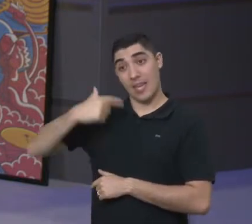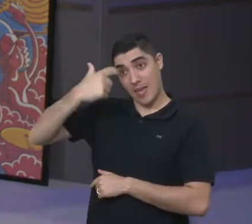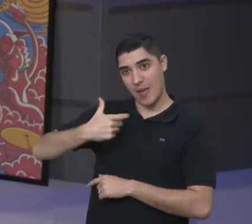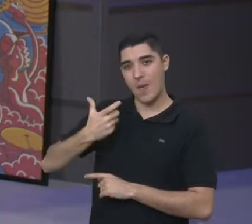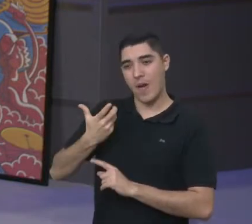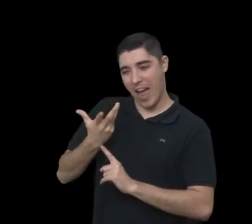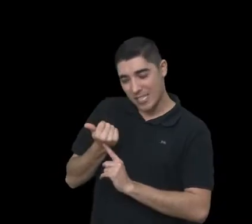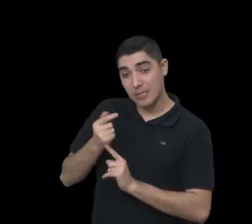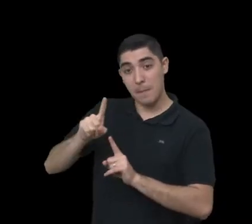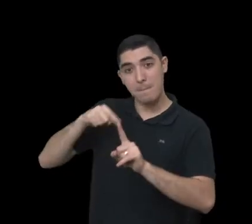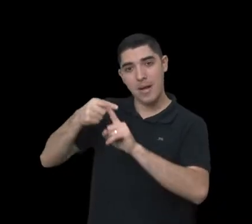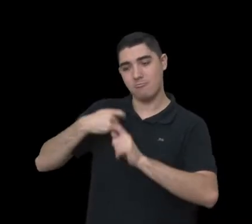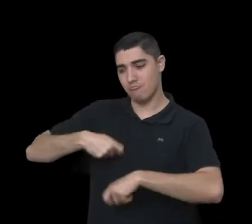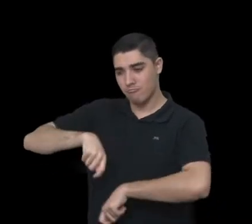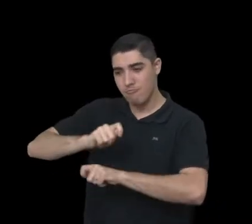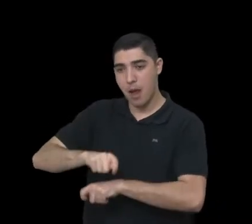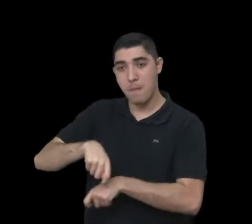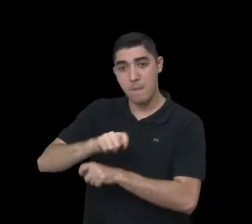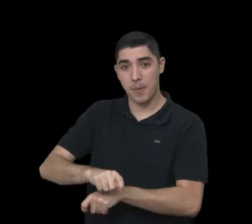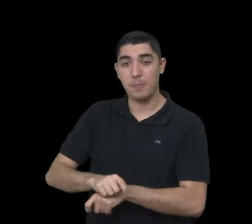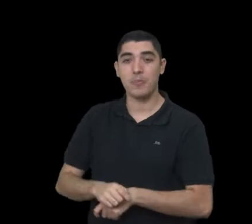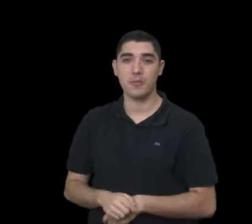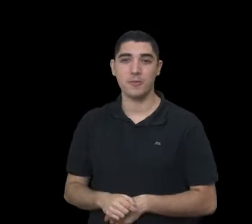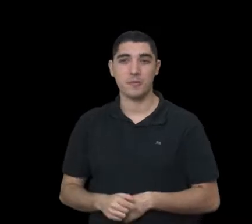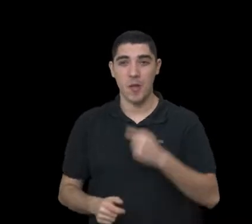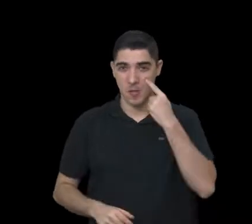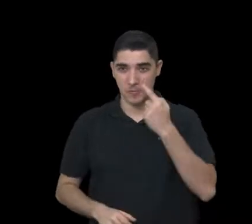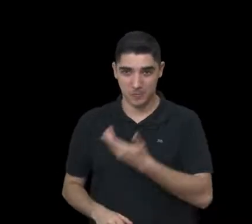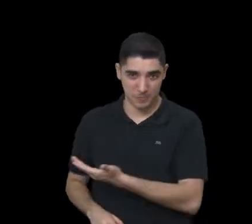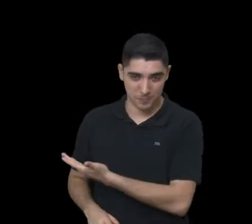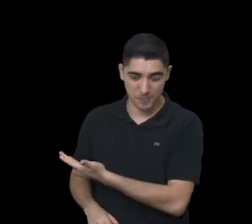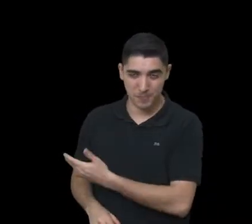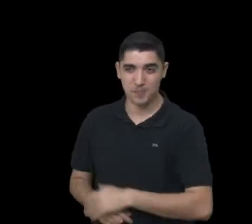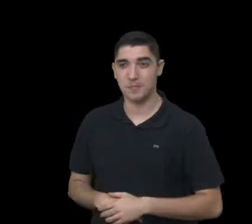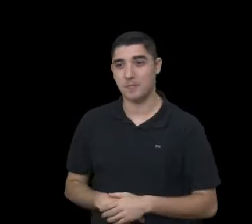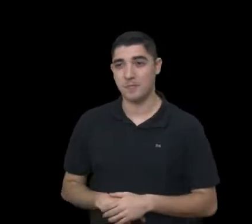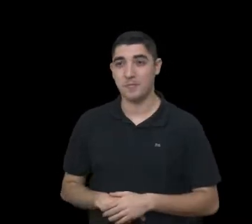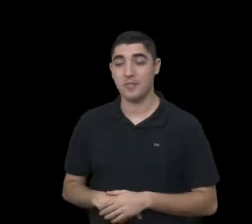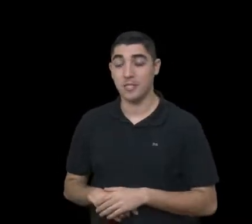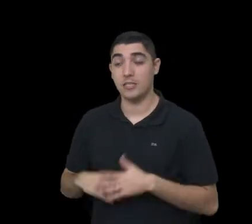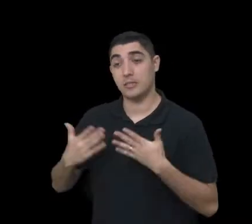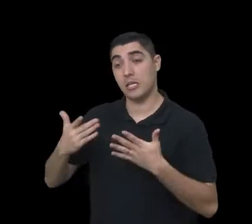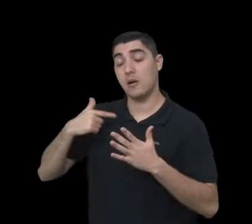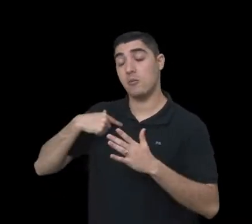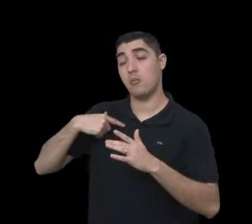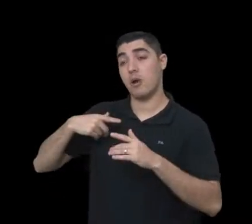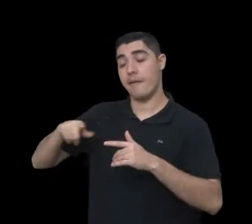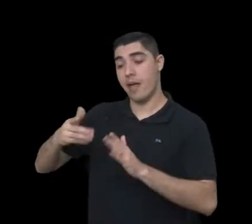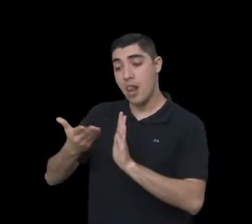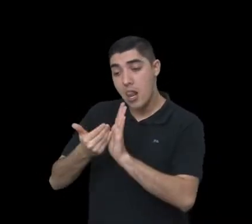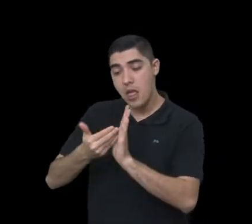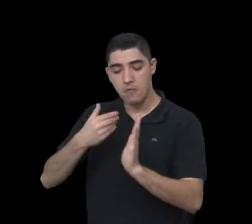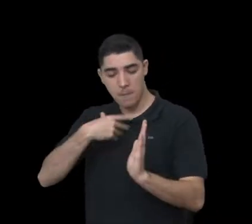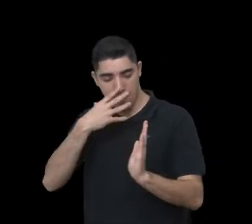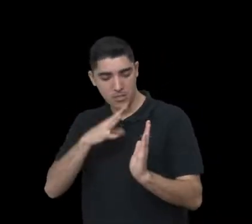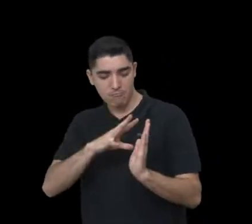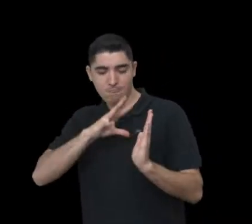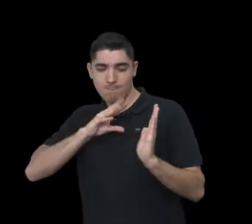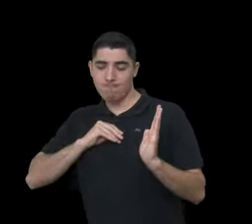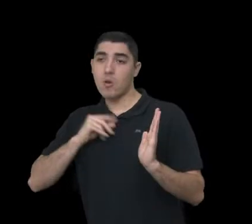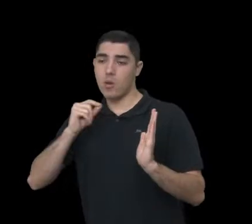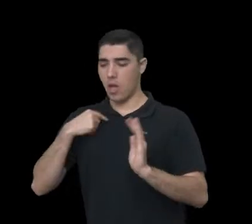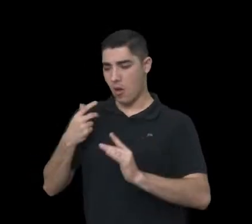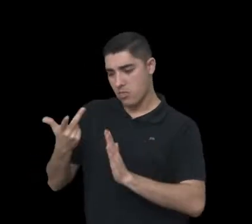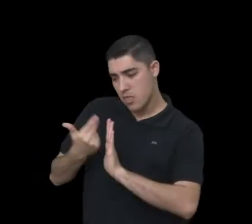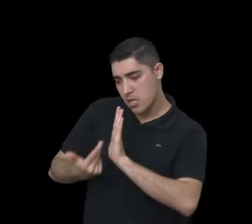Caraca, mesmo? E música é uma coisa que me inspira muito na hora de criar, tanto no desenho, tanto para tocar. E a